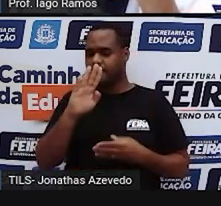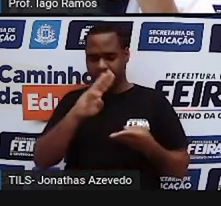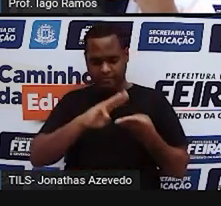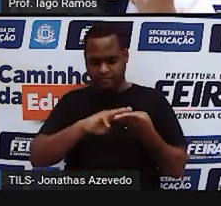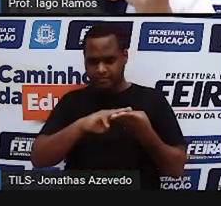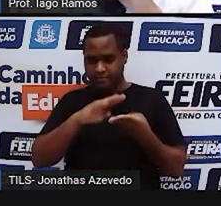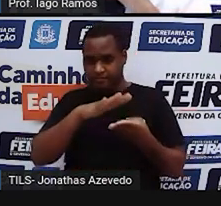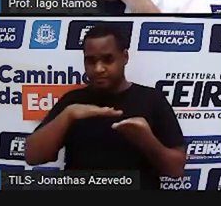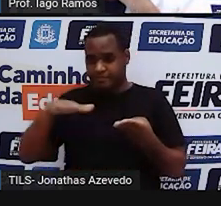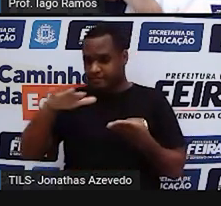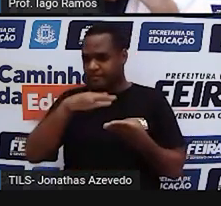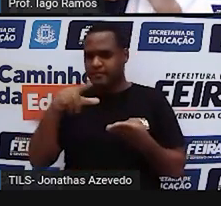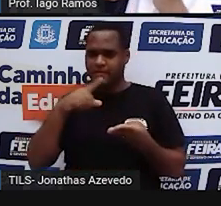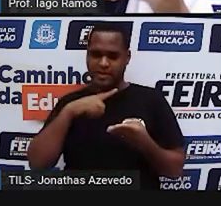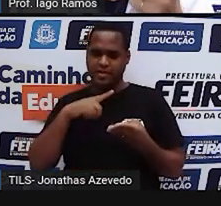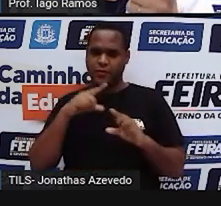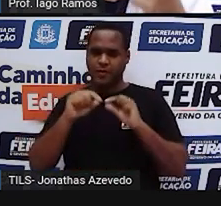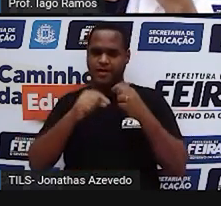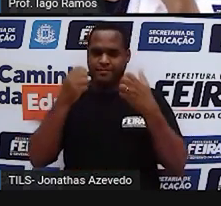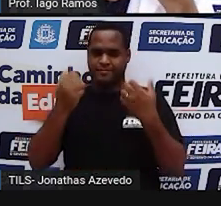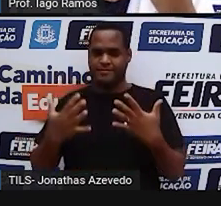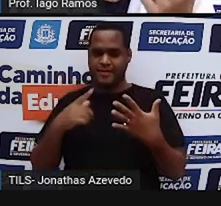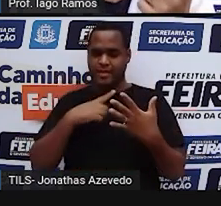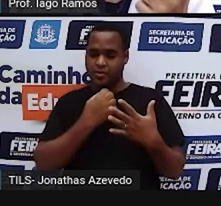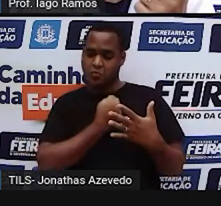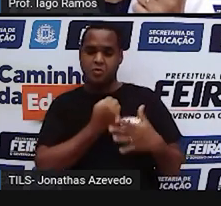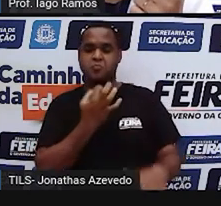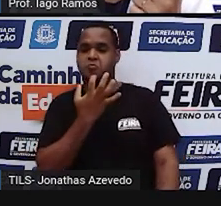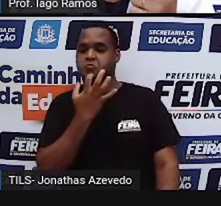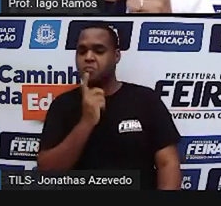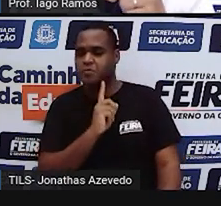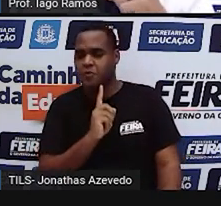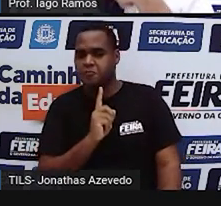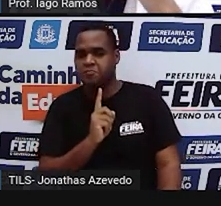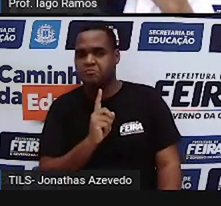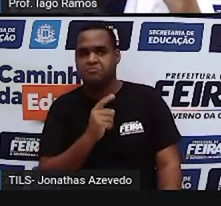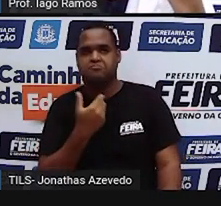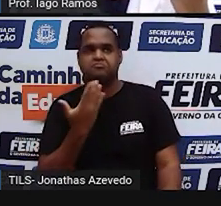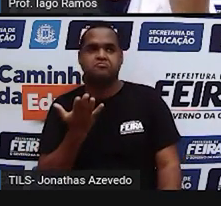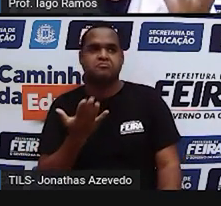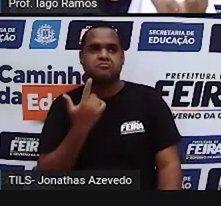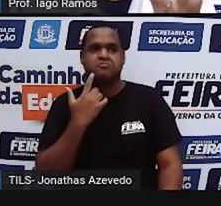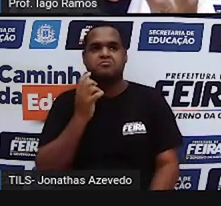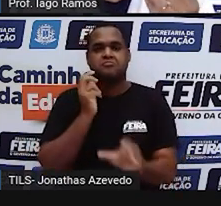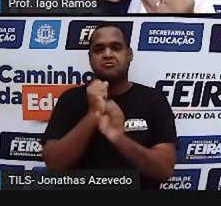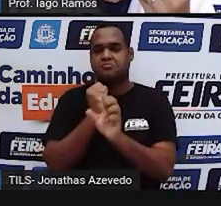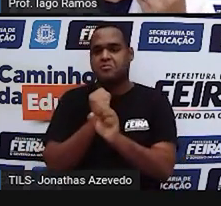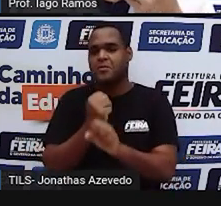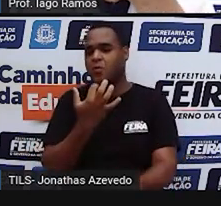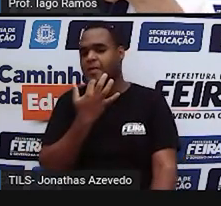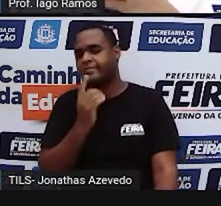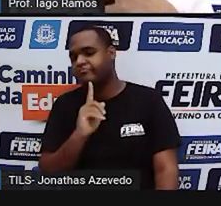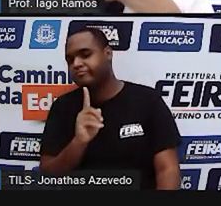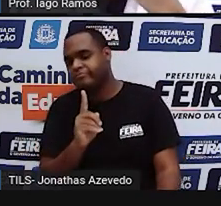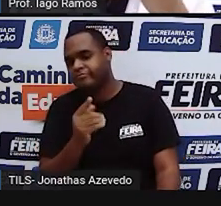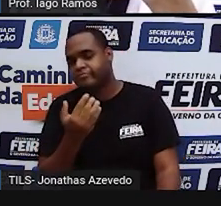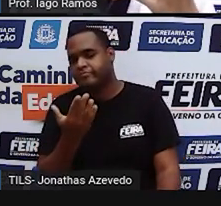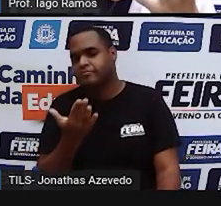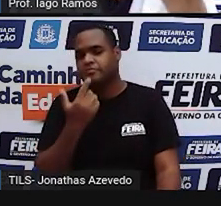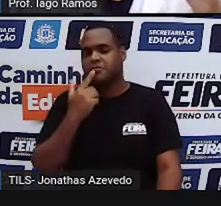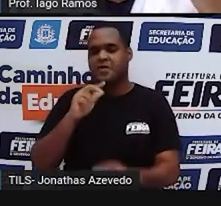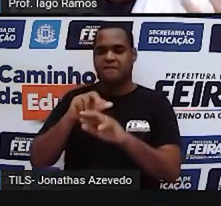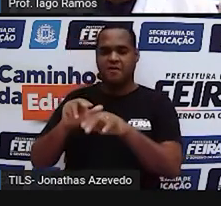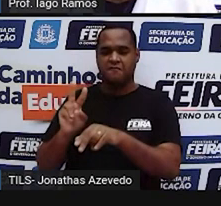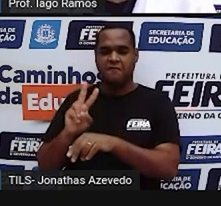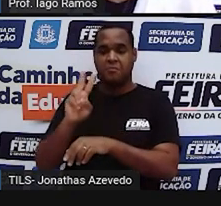quando a gente tem números que a gente não conhece em quantidades que a gente não conhece